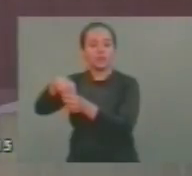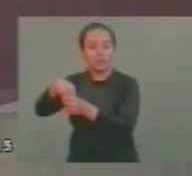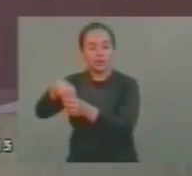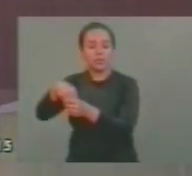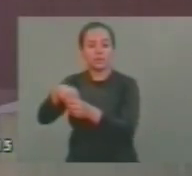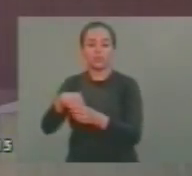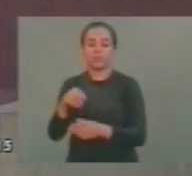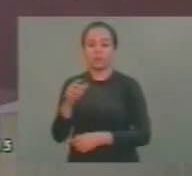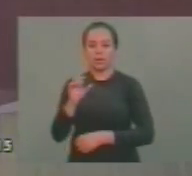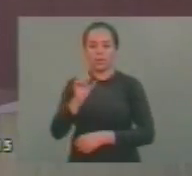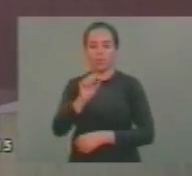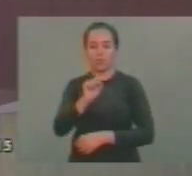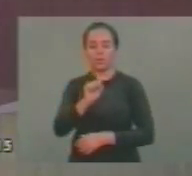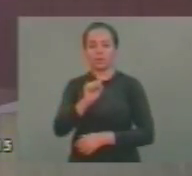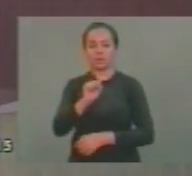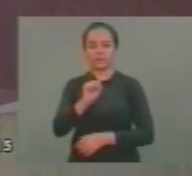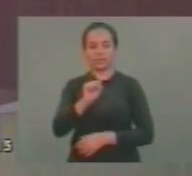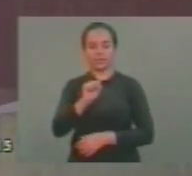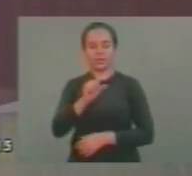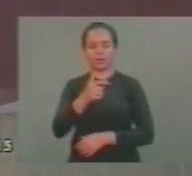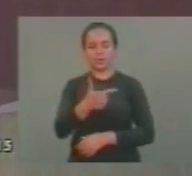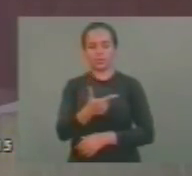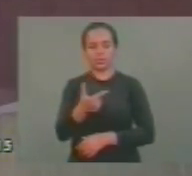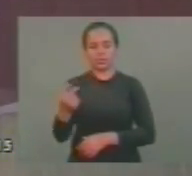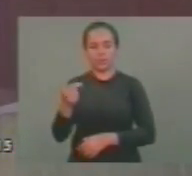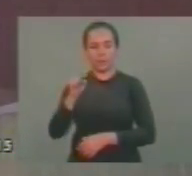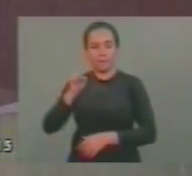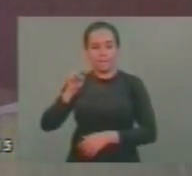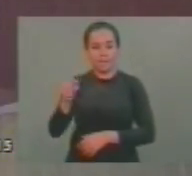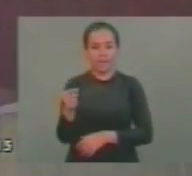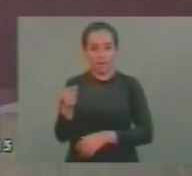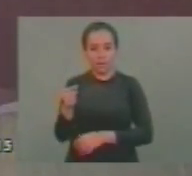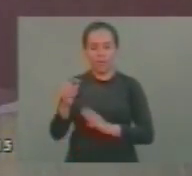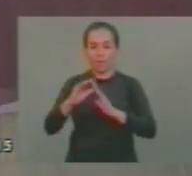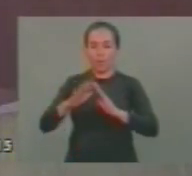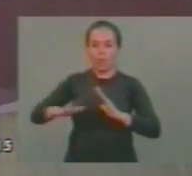como uma de suas prioridades e reforçou que irá se empenhar pela